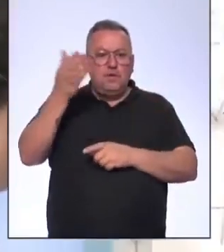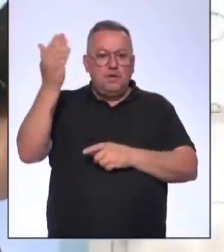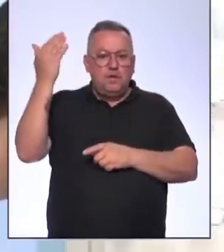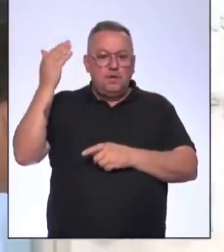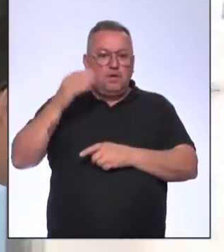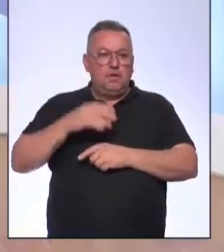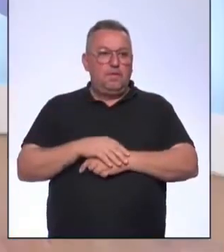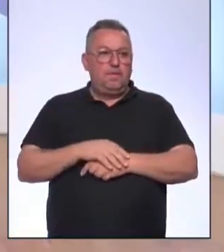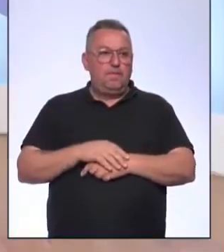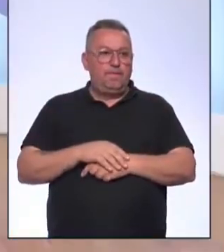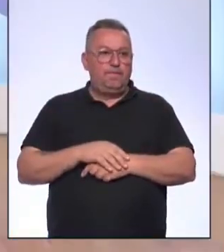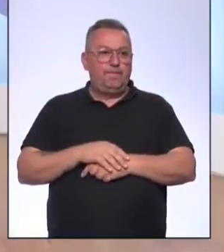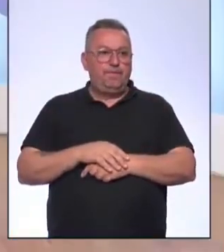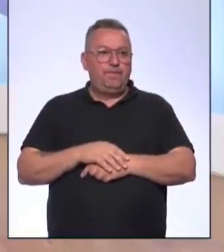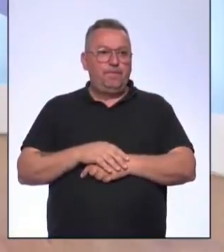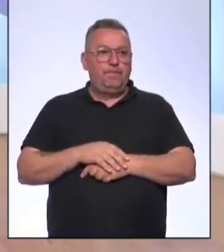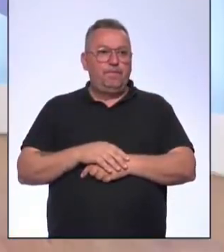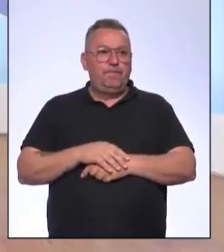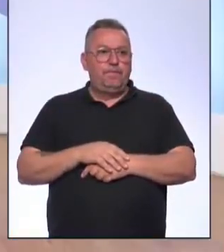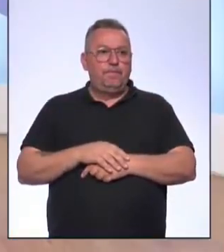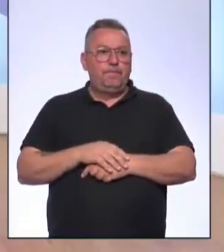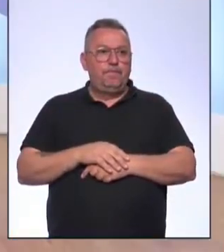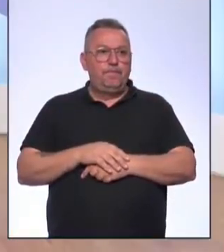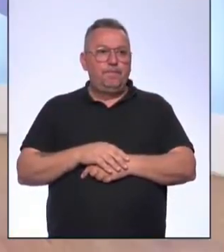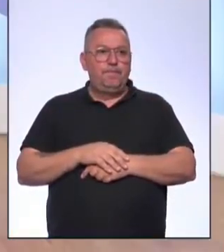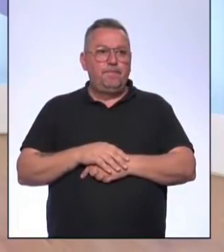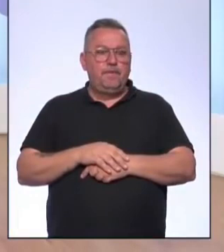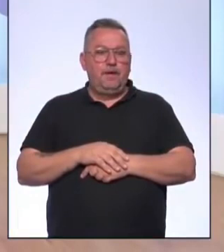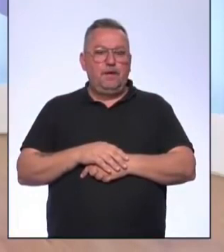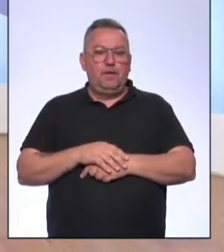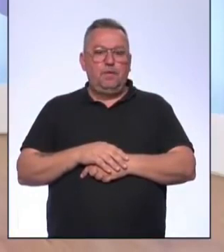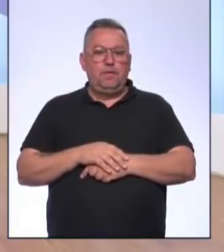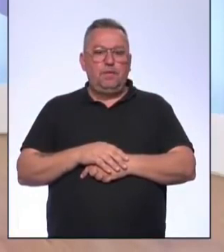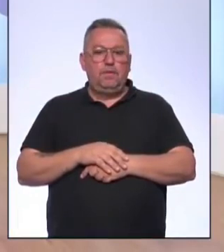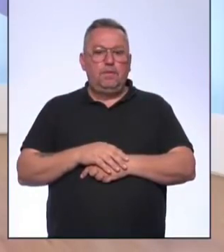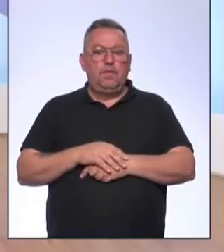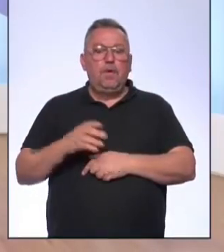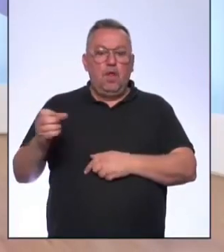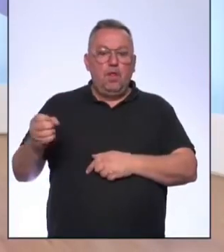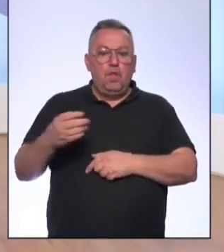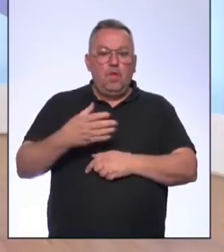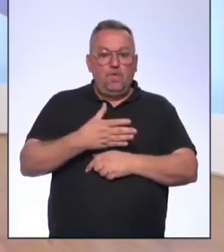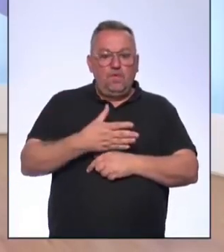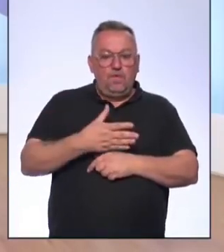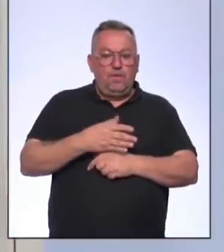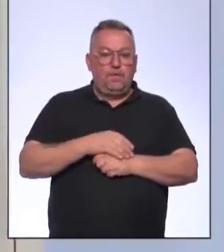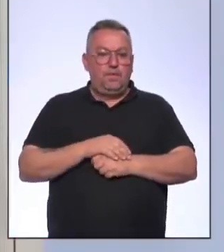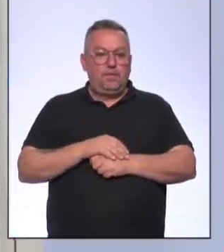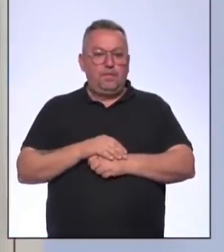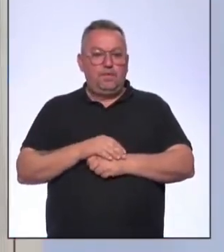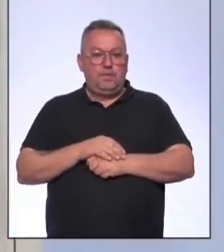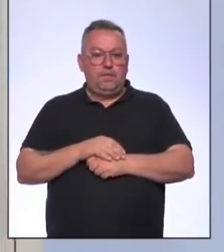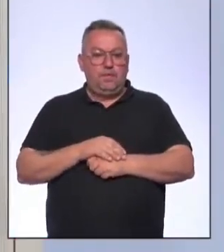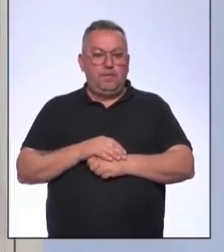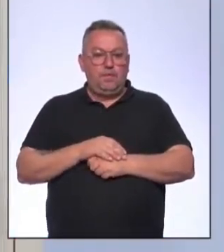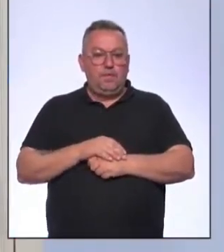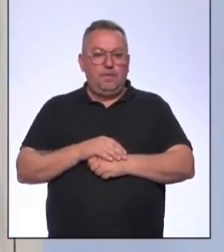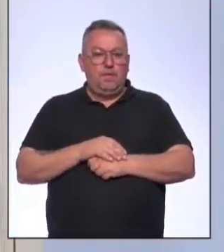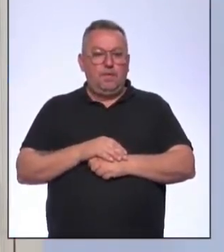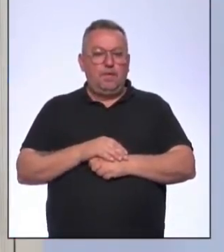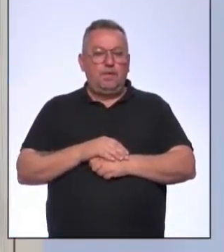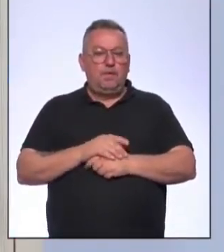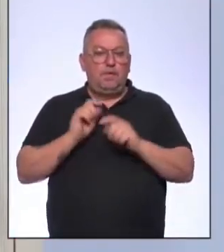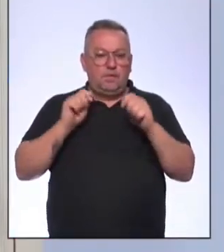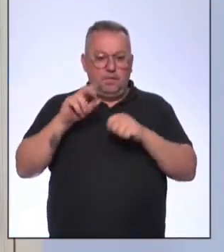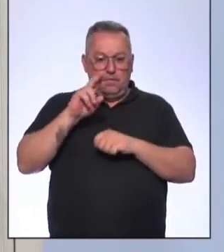I like old songs. Qual seria o oposto de old? New. New, muito obrigado, Antônia. Então, eu